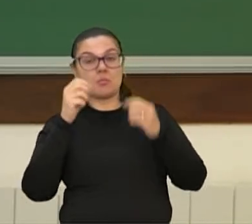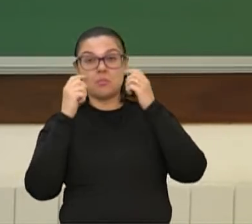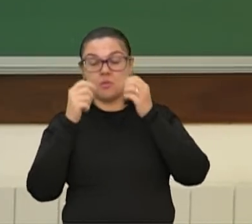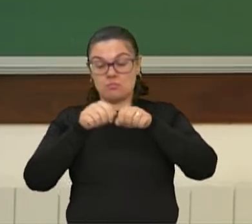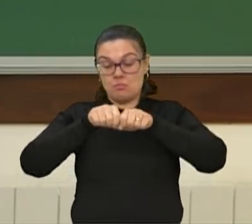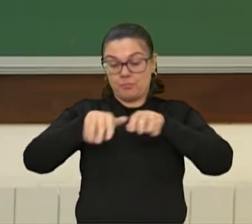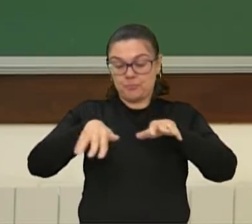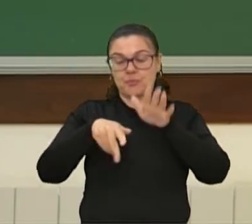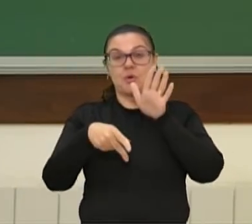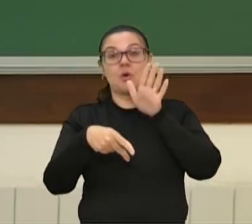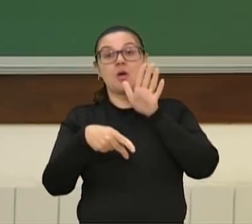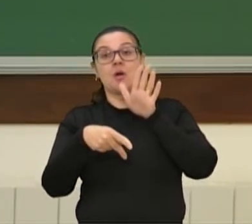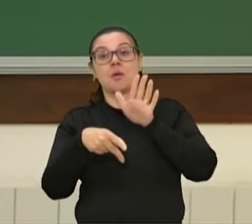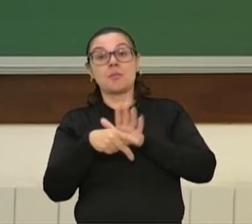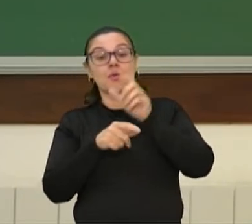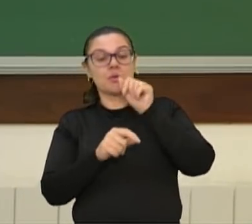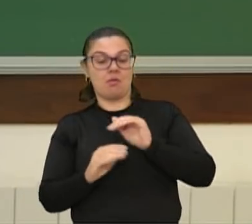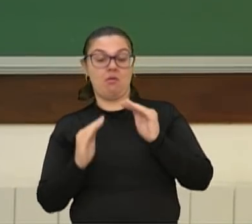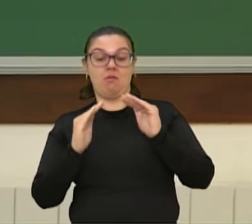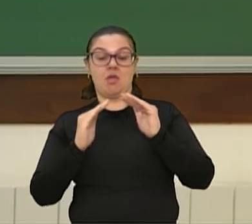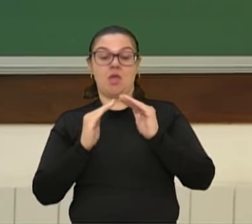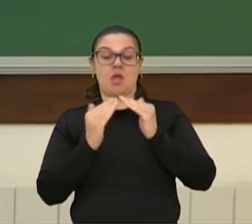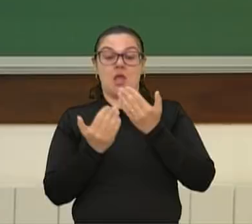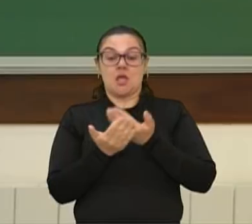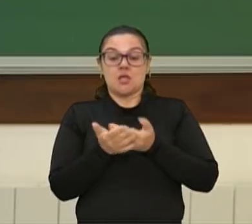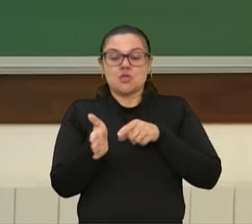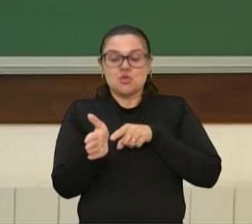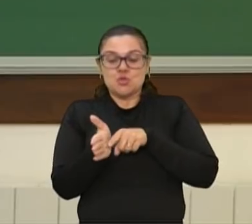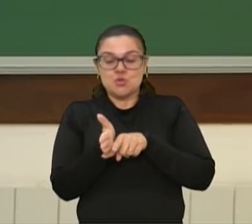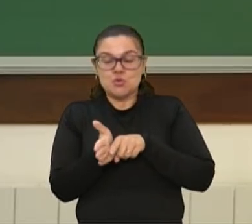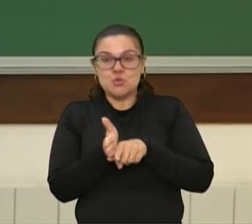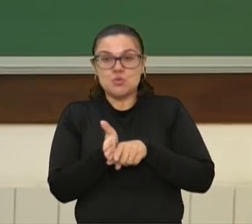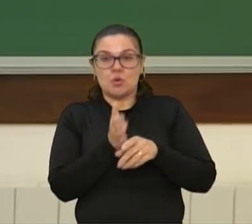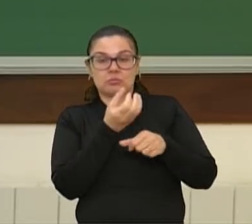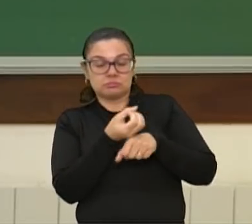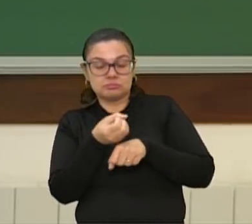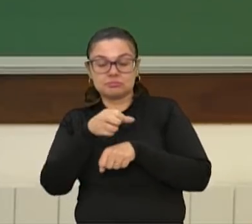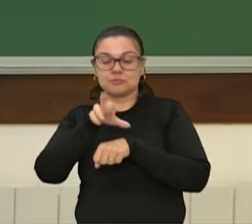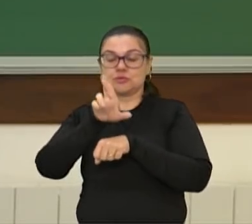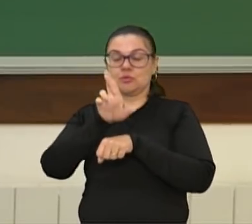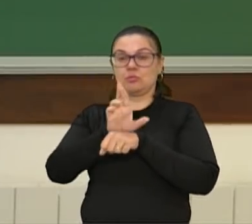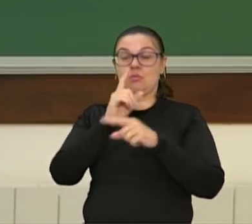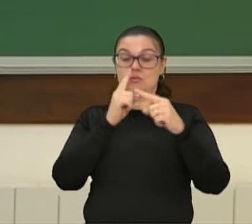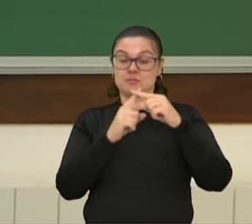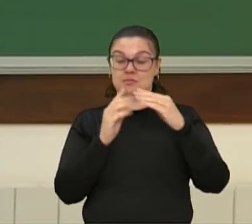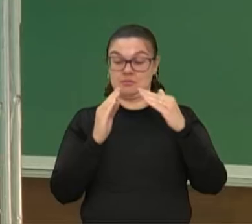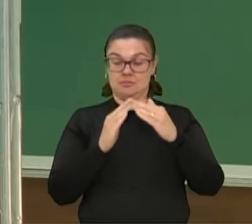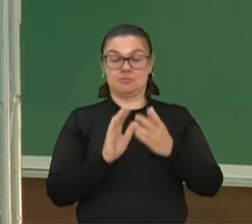formar a escolástica, a escola dos doutores da igreja.